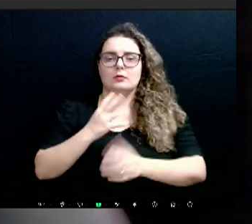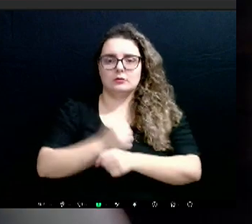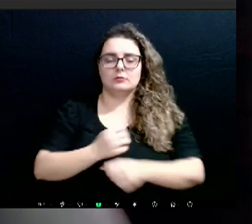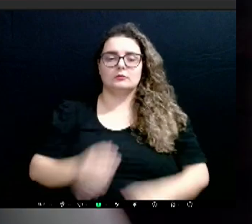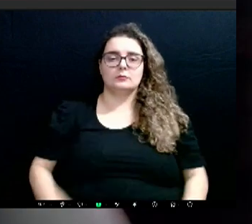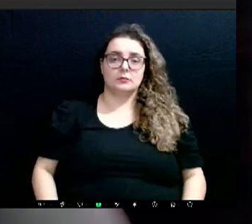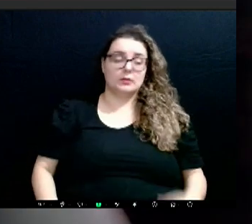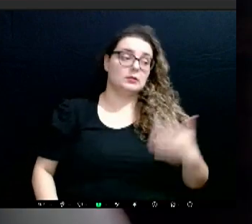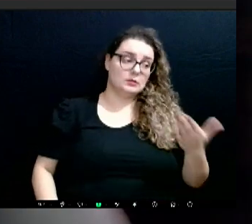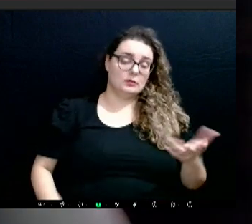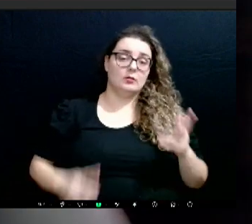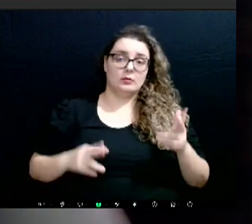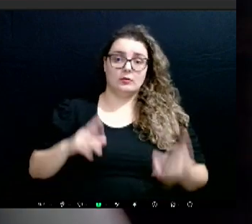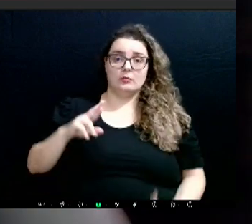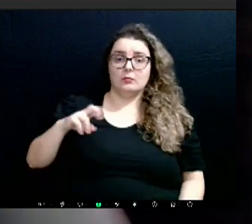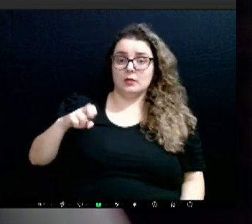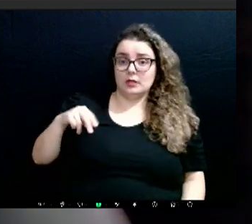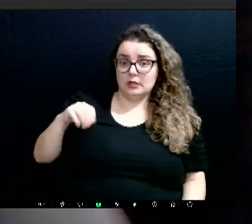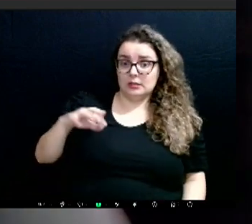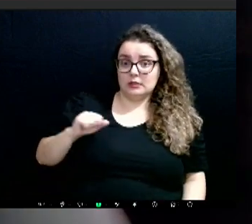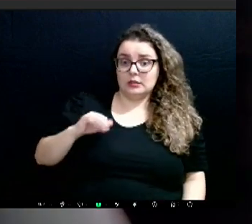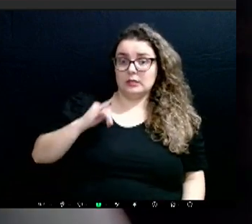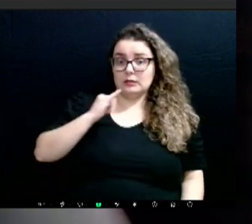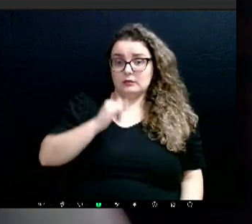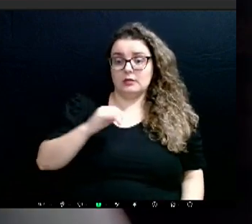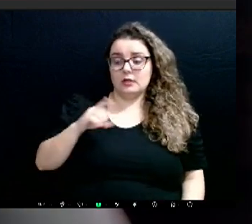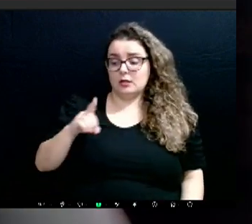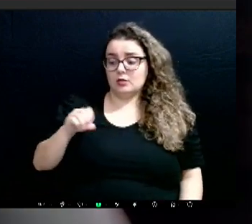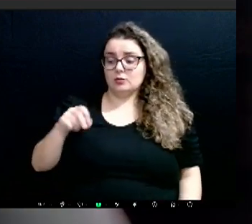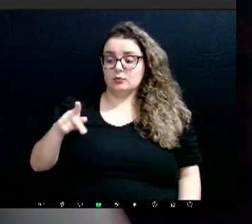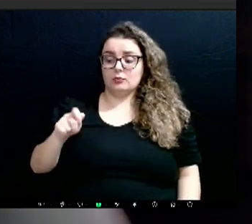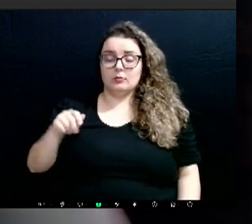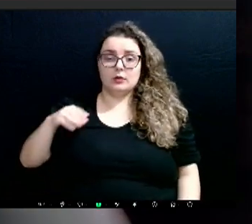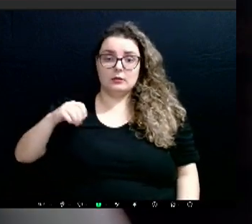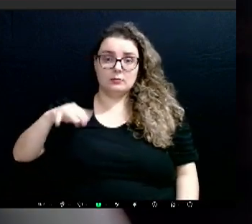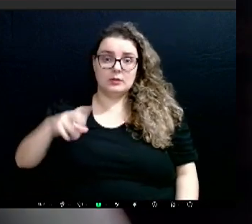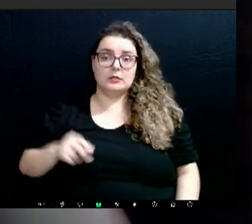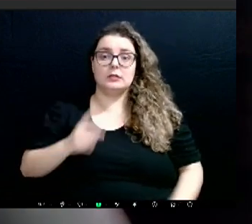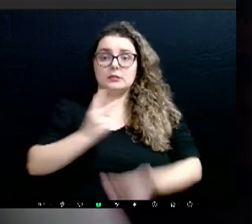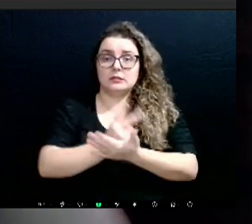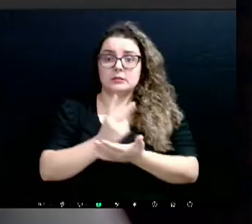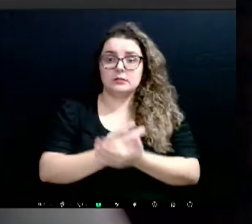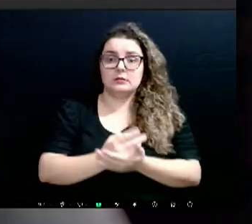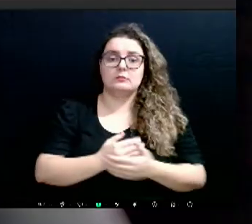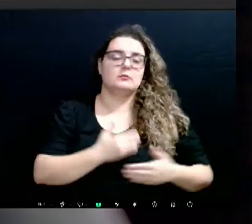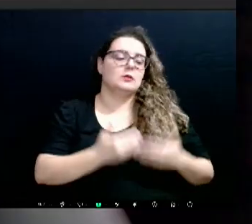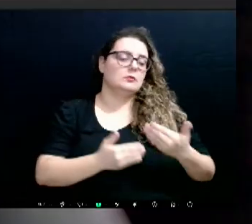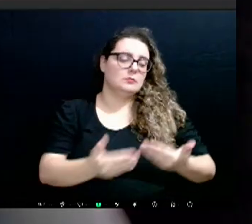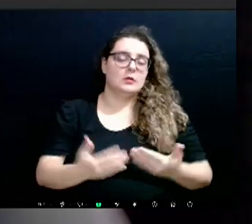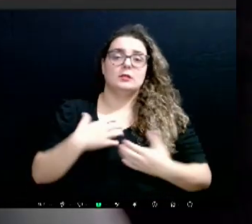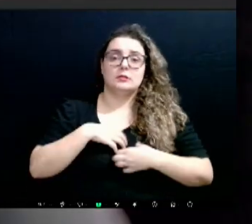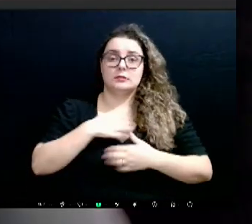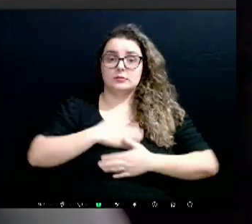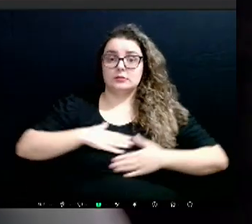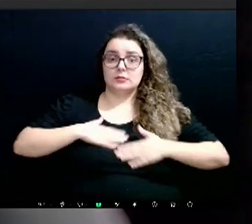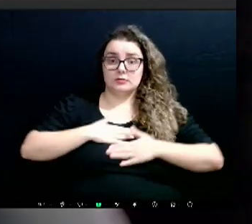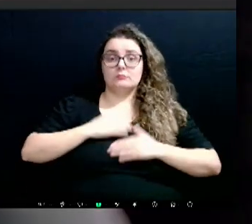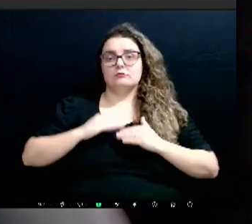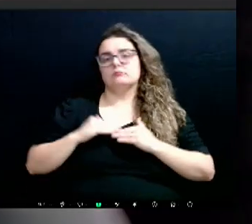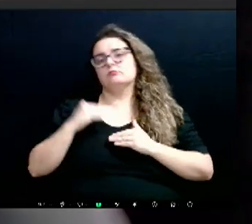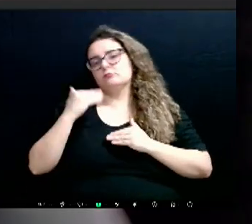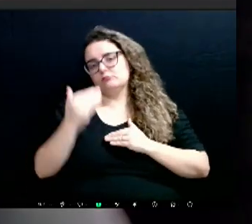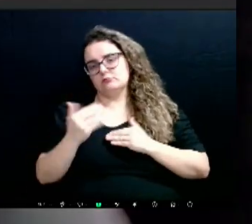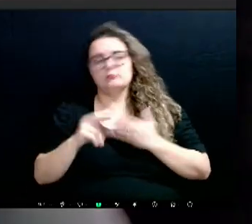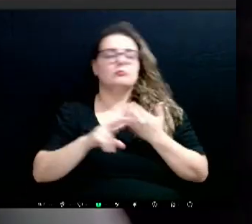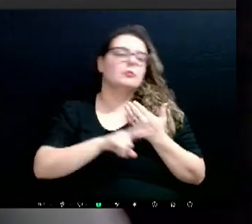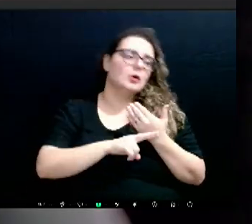Renata colocou, a questão da dopamina, ela vem toda vez que você desencadeia, né, essa sensação de prazer. Mas se é exagerado, vai gerar o